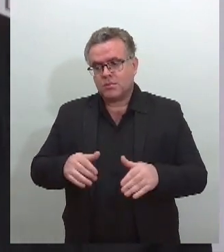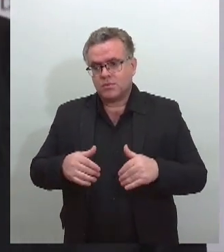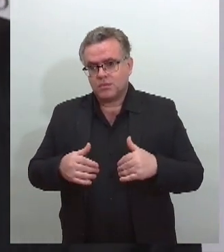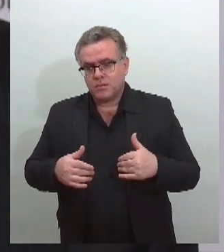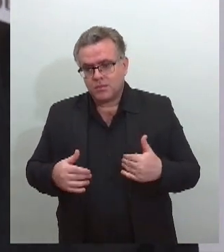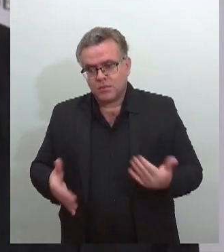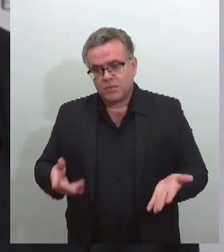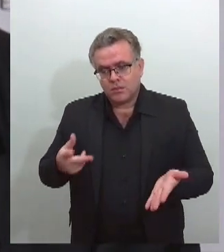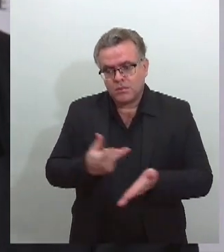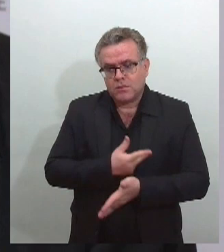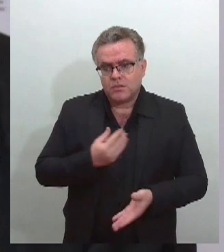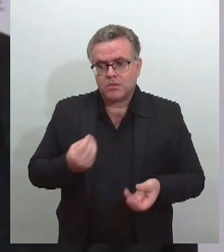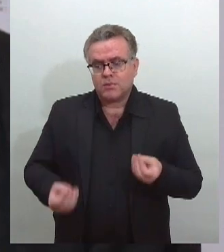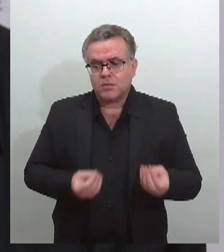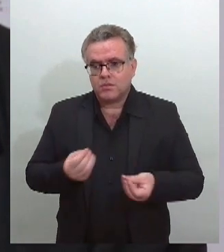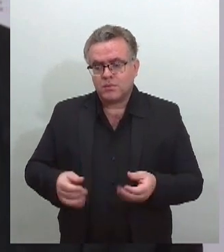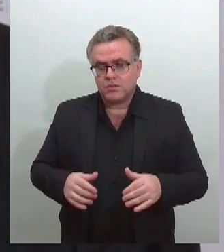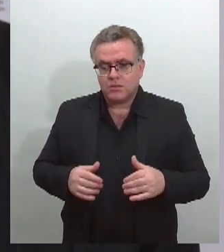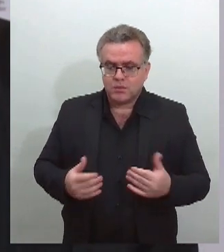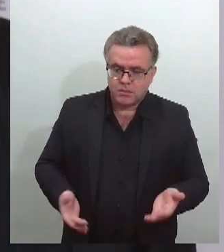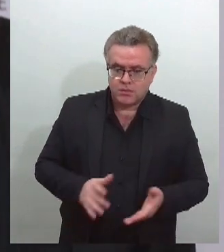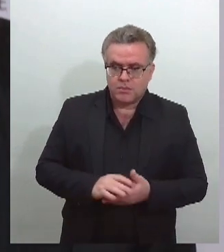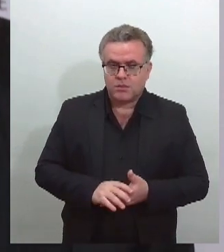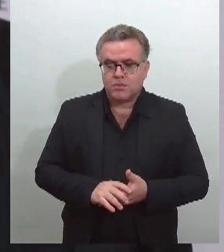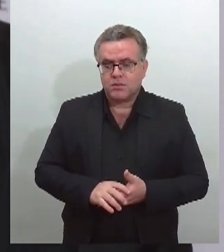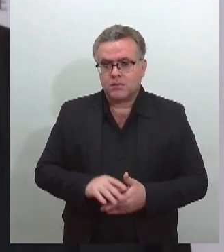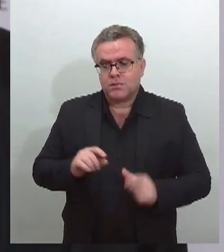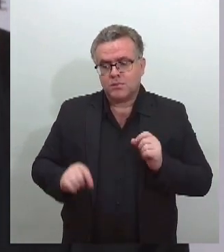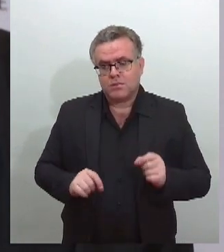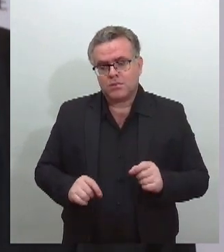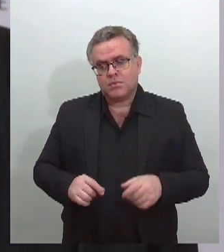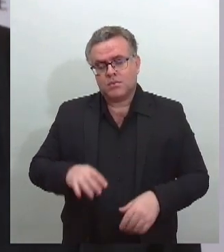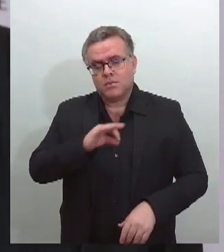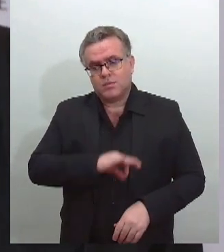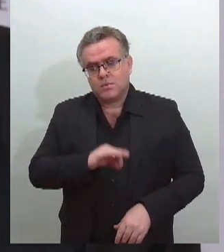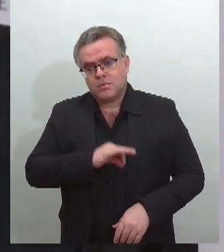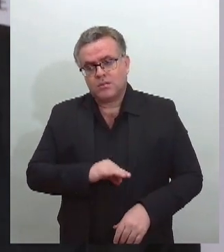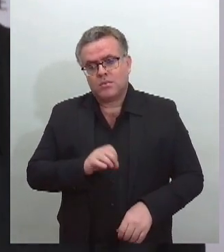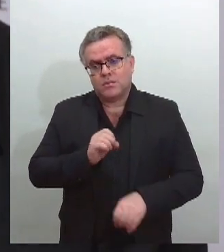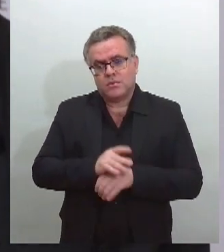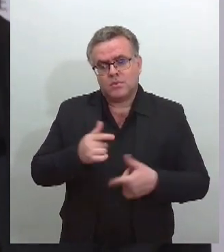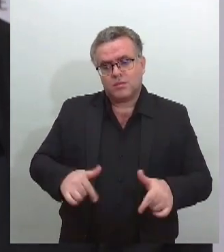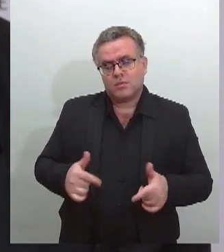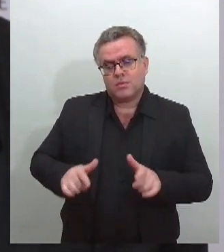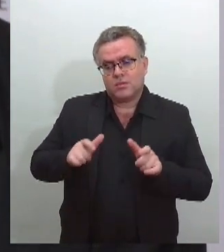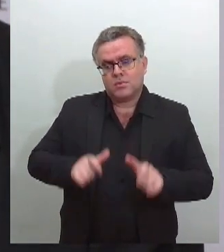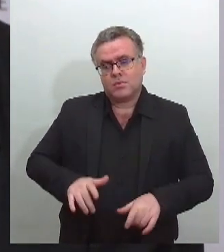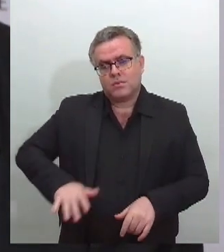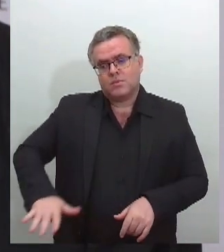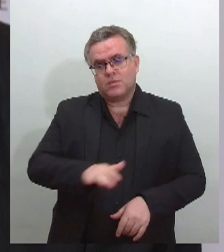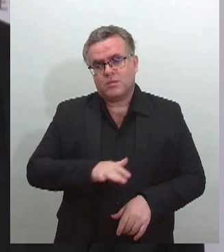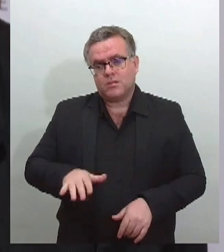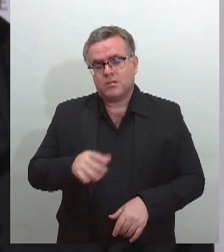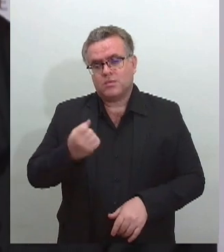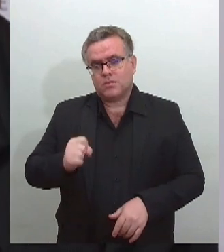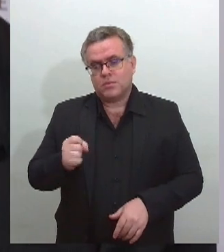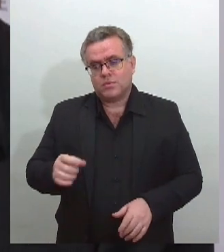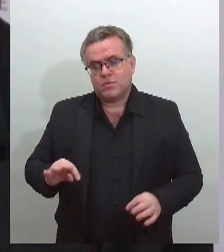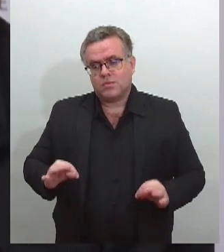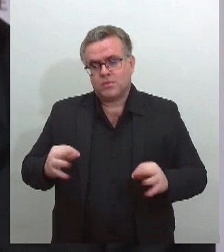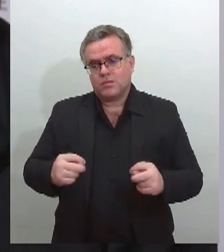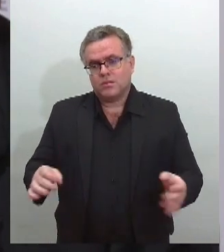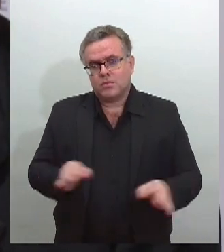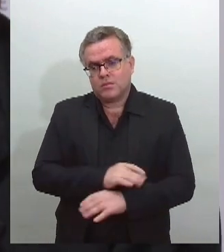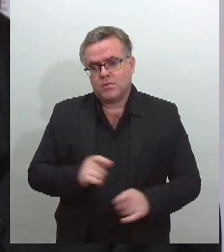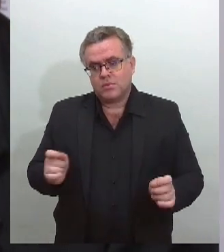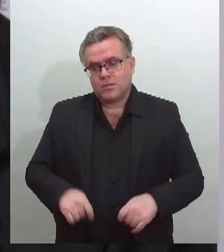e esquecida, aonde gera renda e emprego no Alto Sertão Sergipano e no Sergipe como um todo, né, que temos produtores